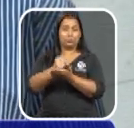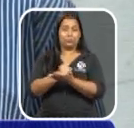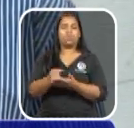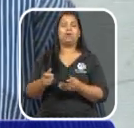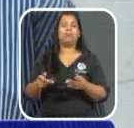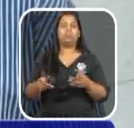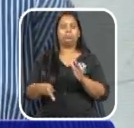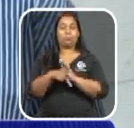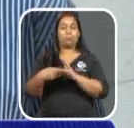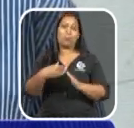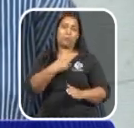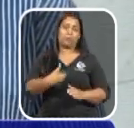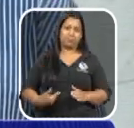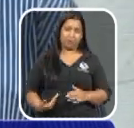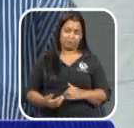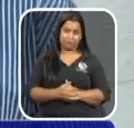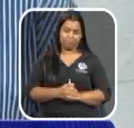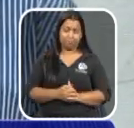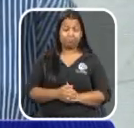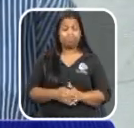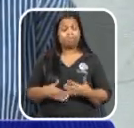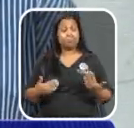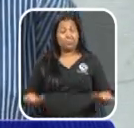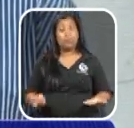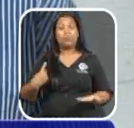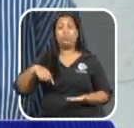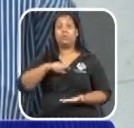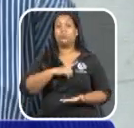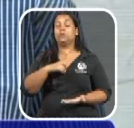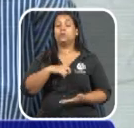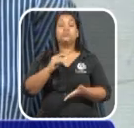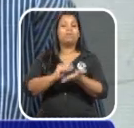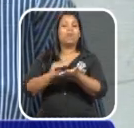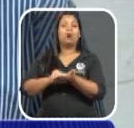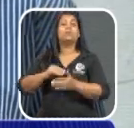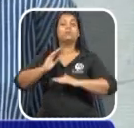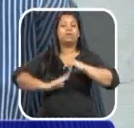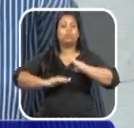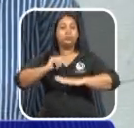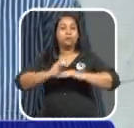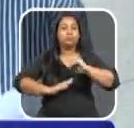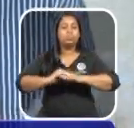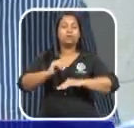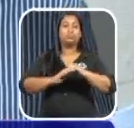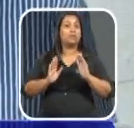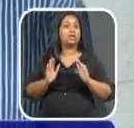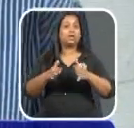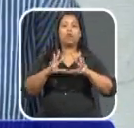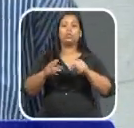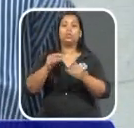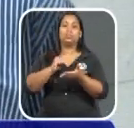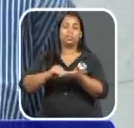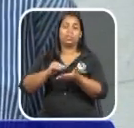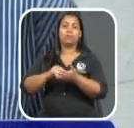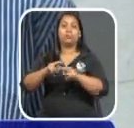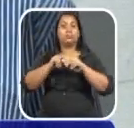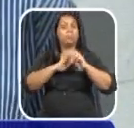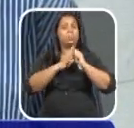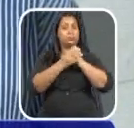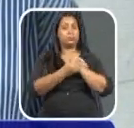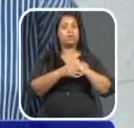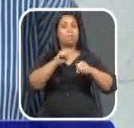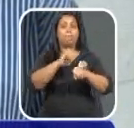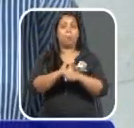administração pública direta. Então, nós tivemos uma falta de profissionais da área ligada a toda essa questão da pandemia que suspendeu o período de